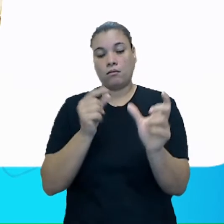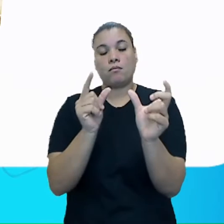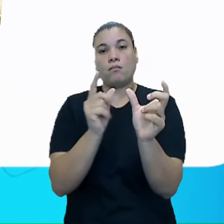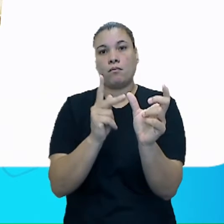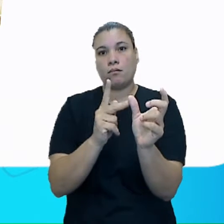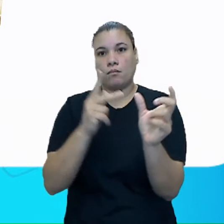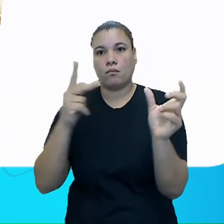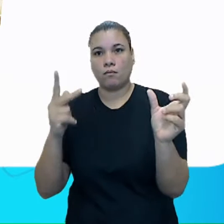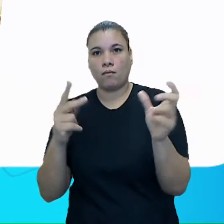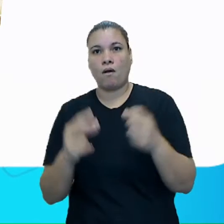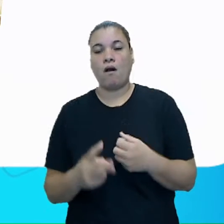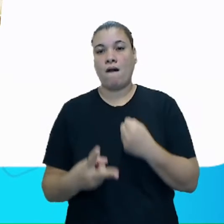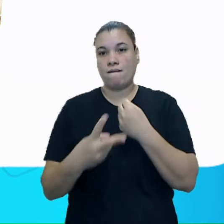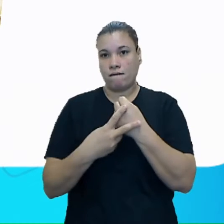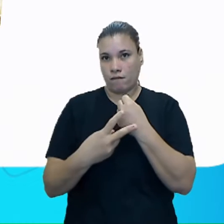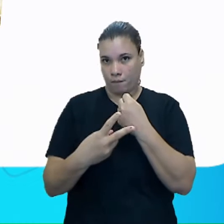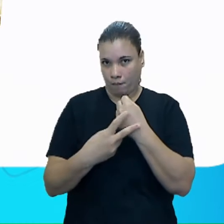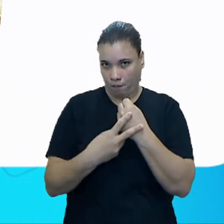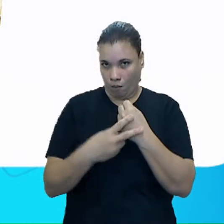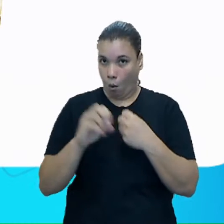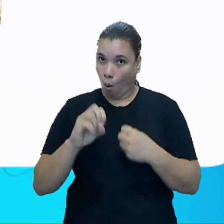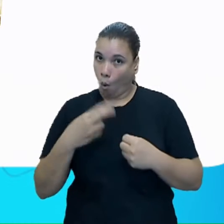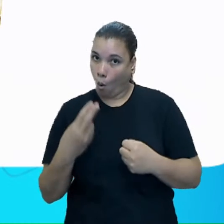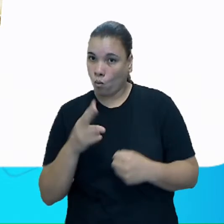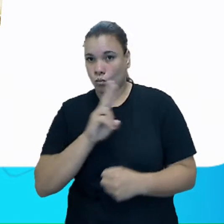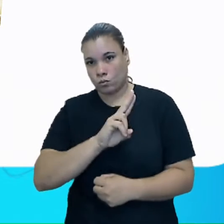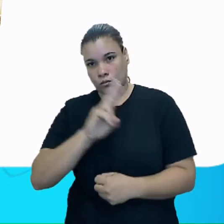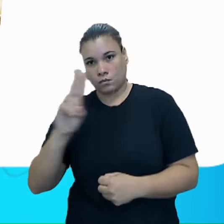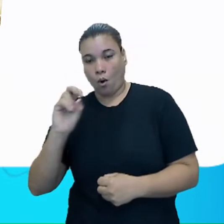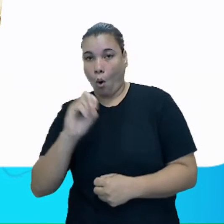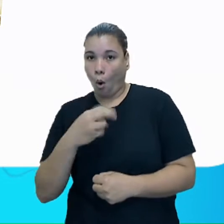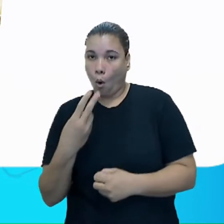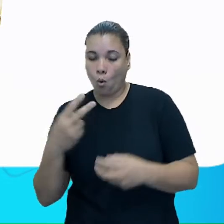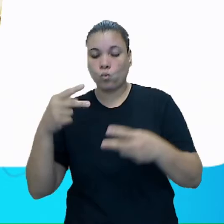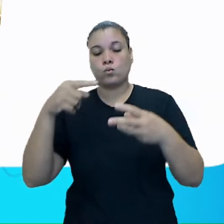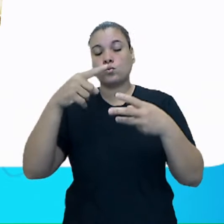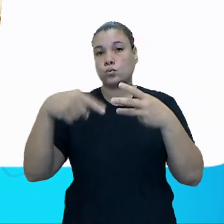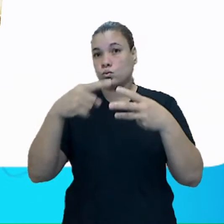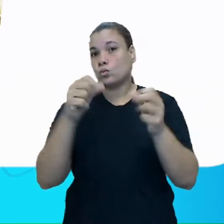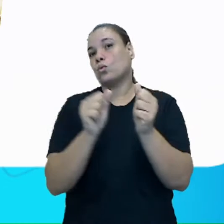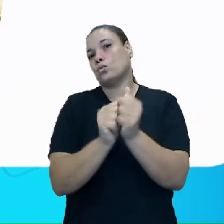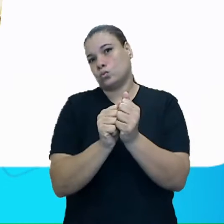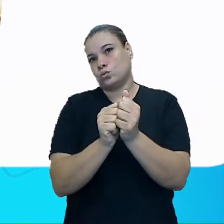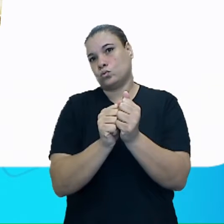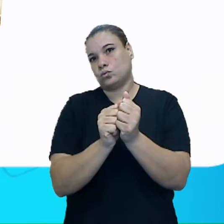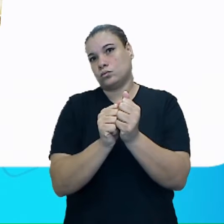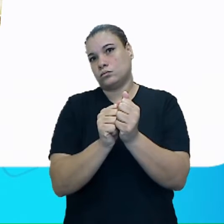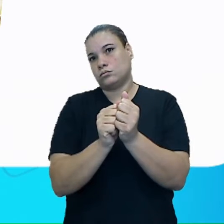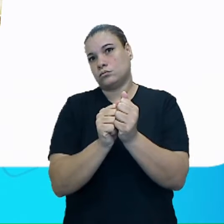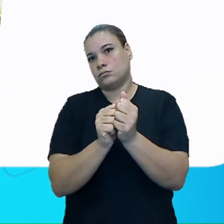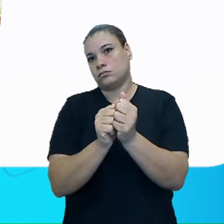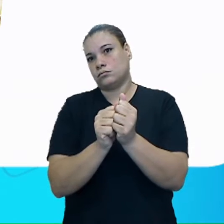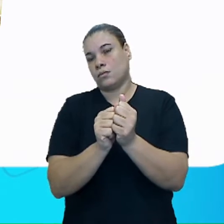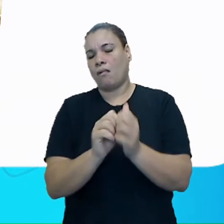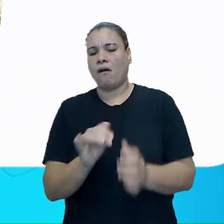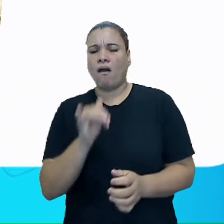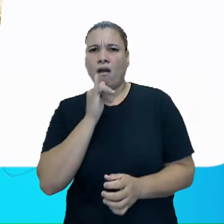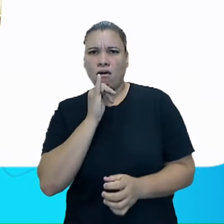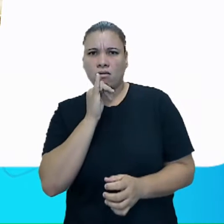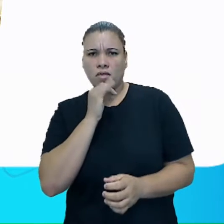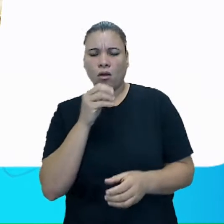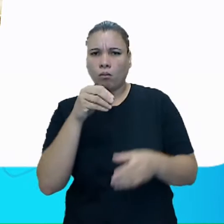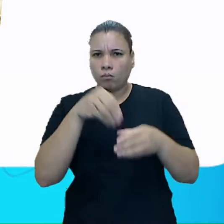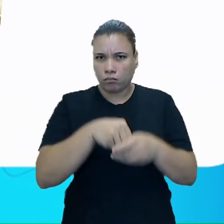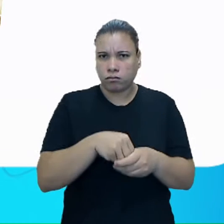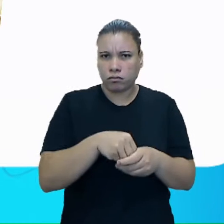verbo nominal. O núcleo estabelece aí essa classificação. Se no meu núcleo eu tenho a presença de um verbo, então vai